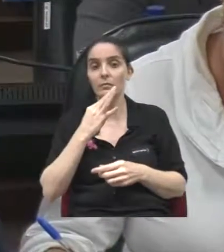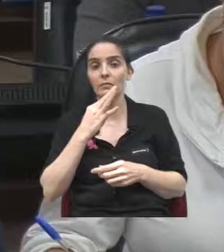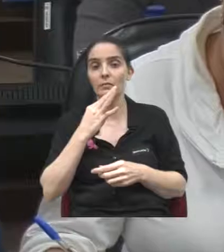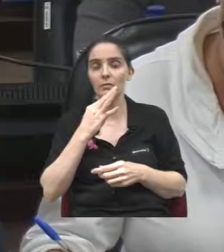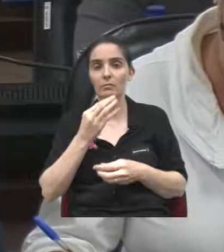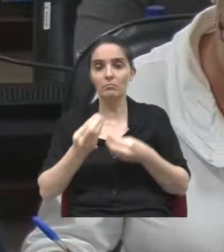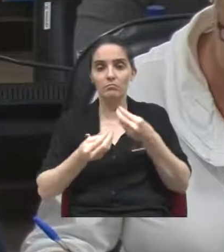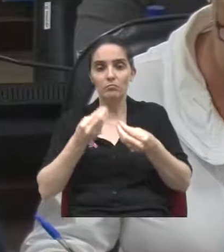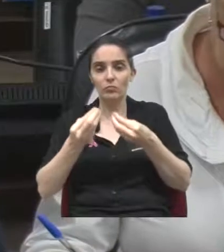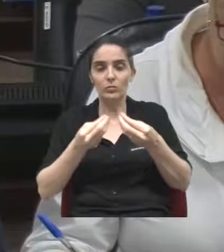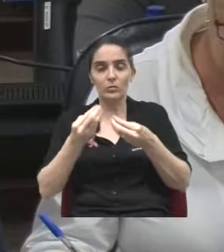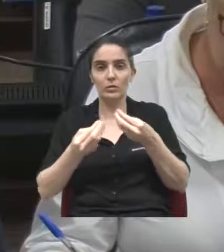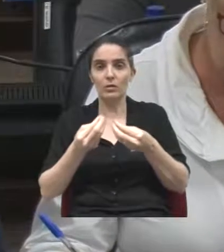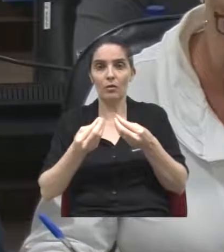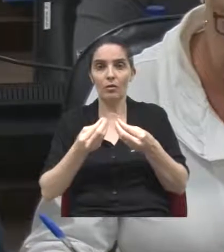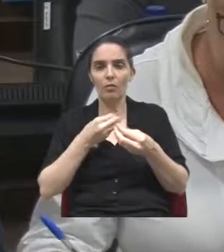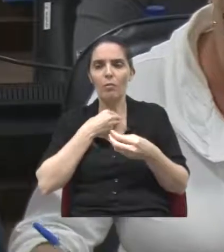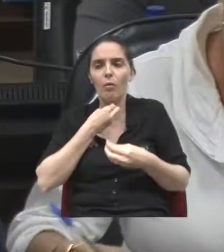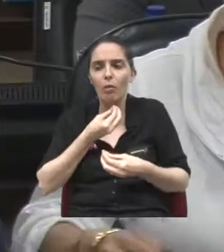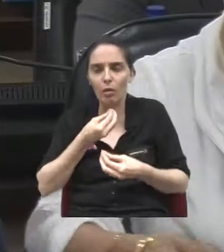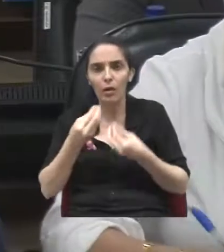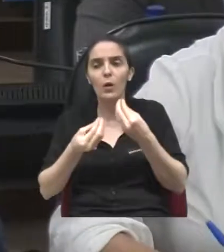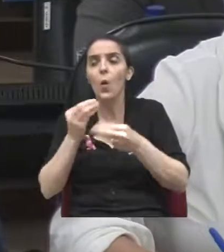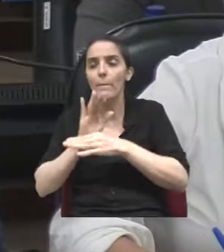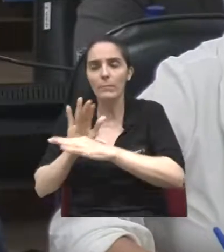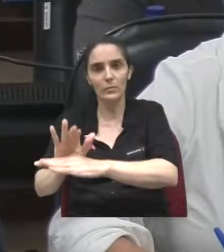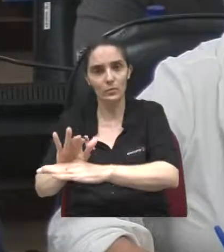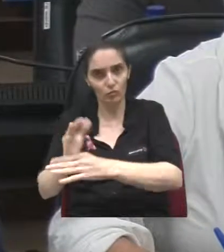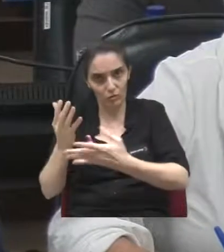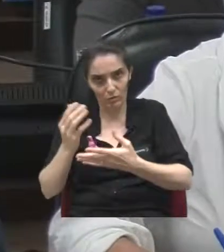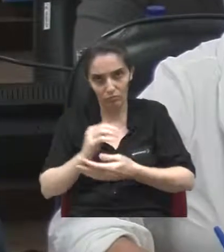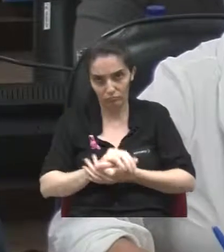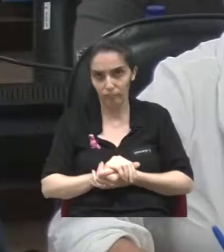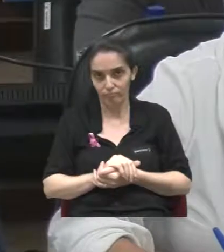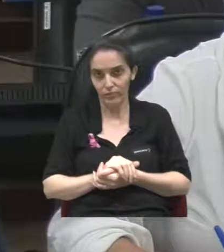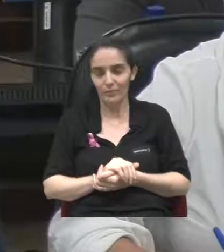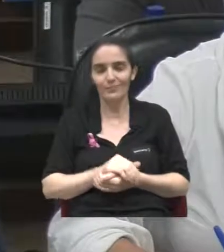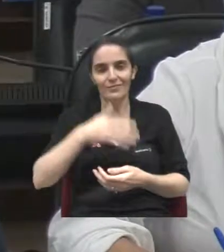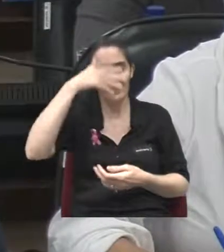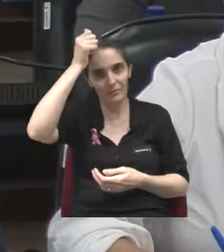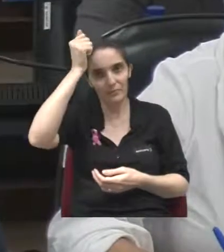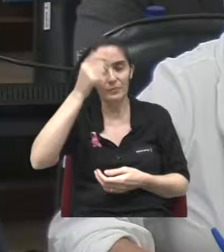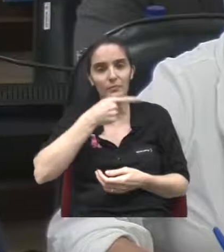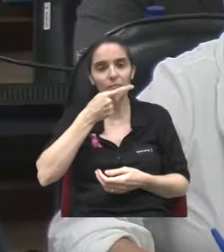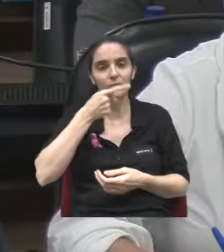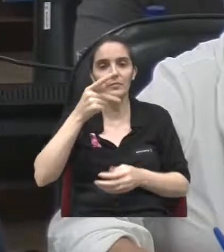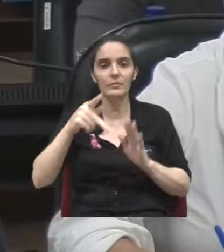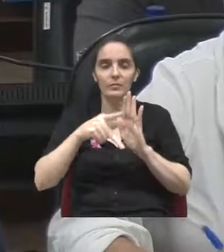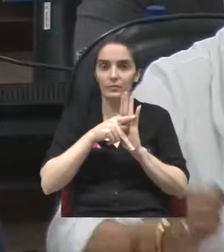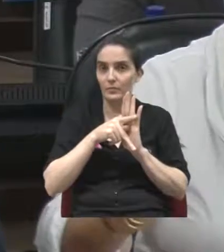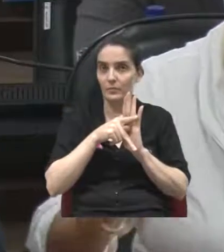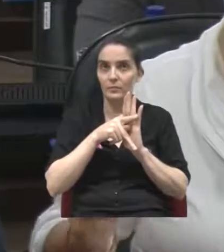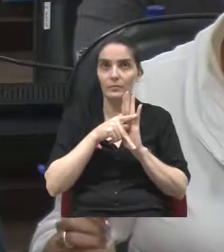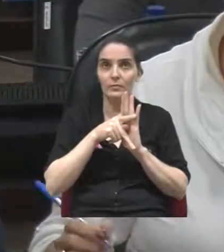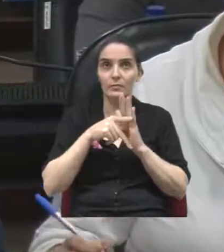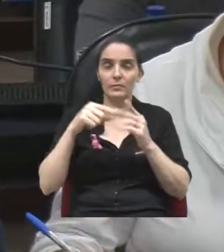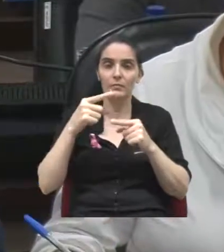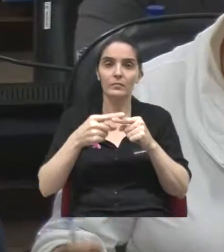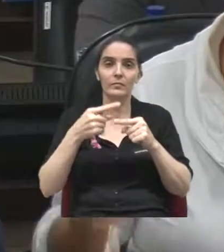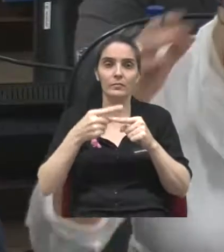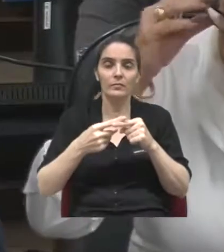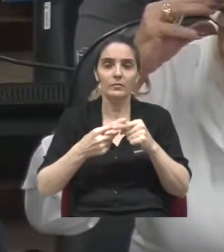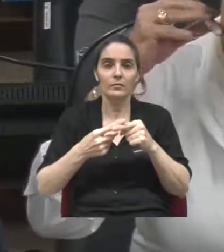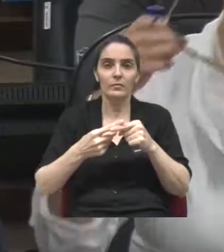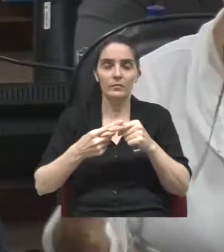uma pessoa que se encontra no sufoco. Eu me levanto para falar sobre o projeto, porque passei